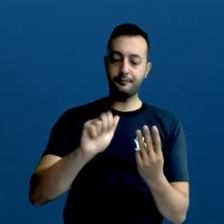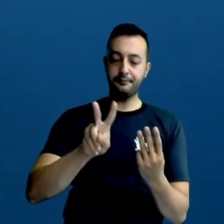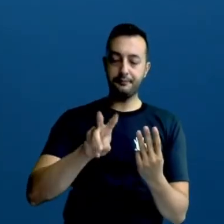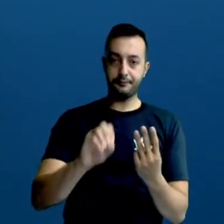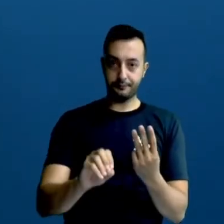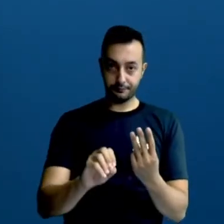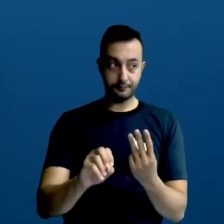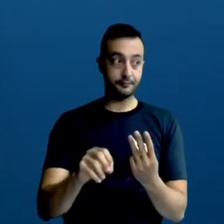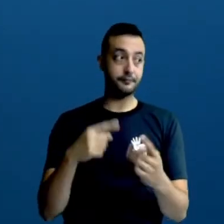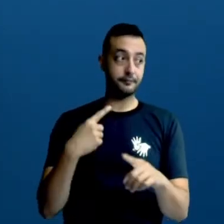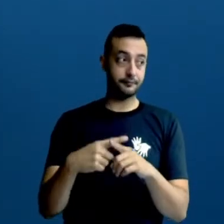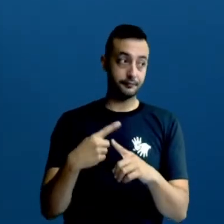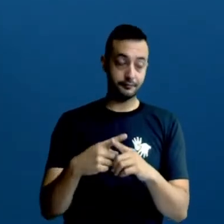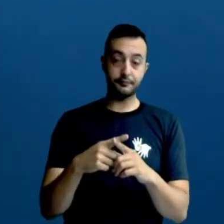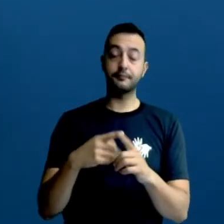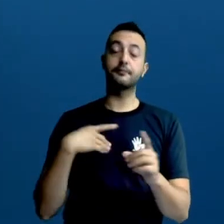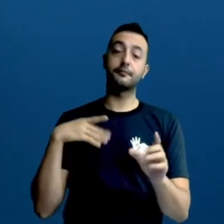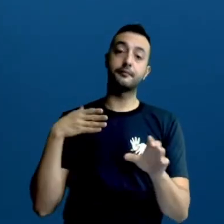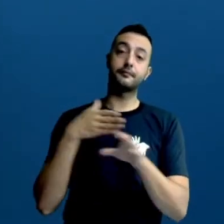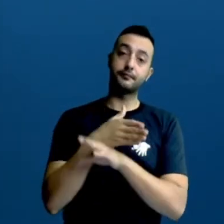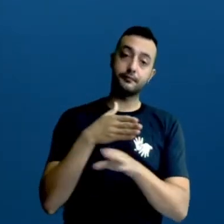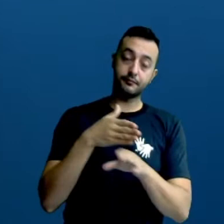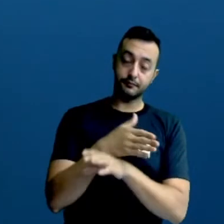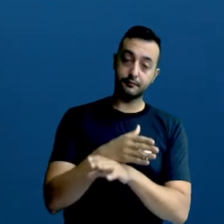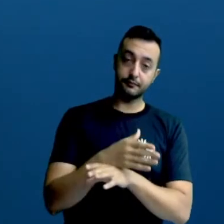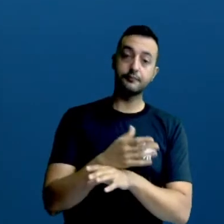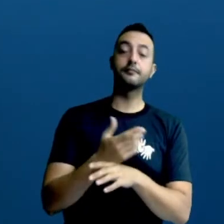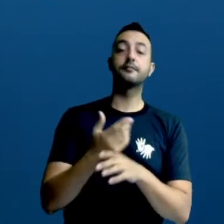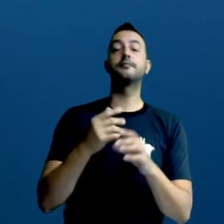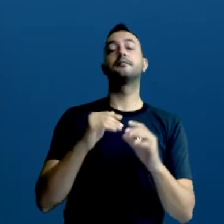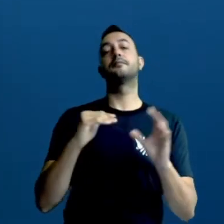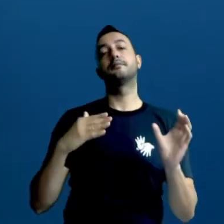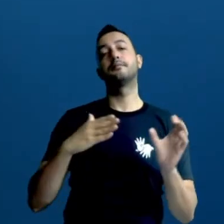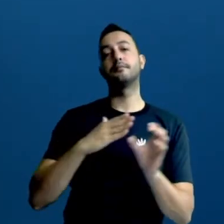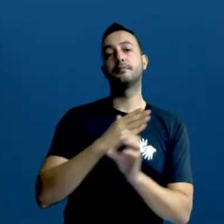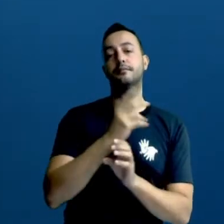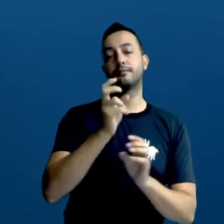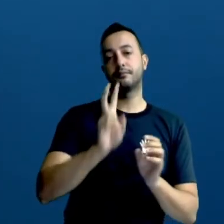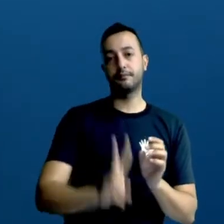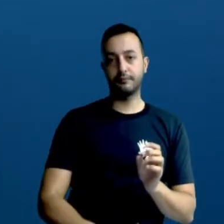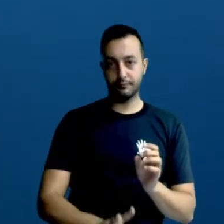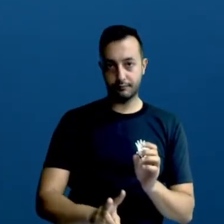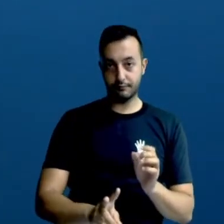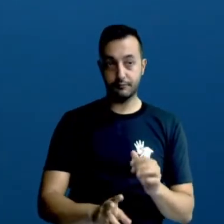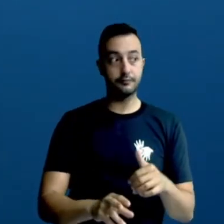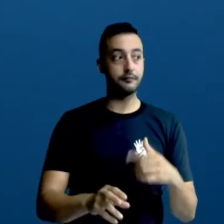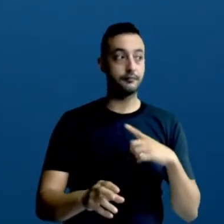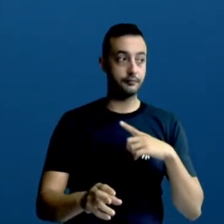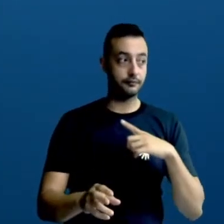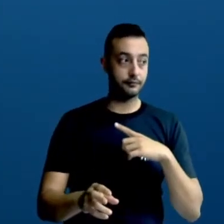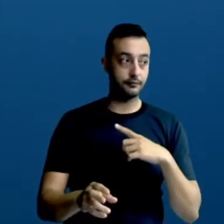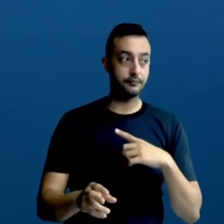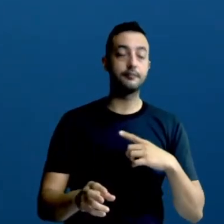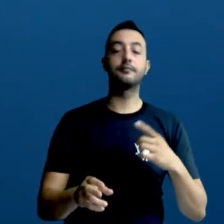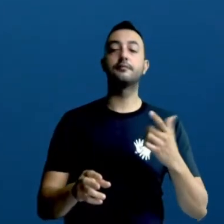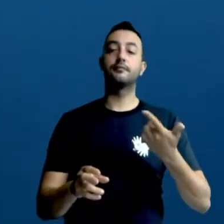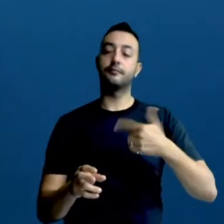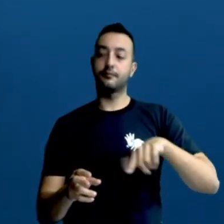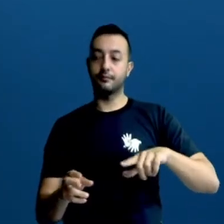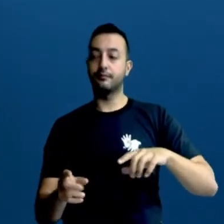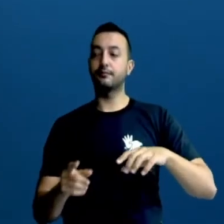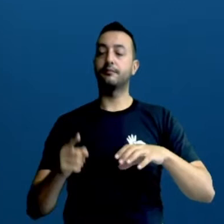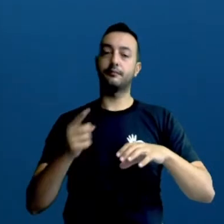nessas quininhas aqui onde tem entradas, o segmento de reta vai atravessar duas vezes. E aqui a gente tem o